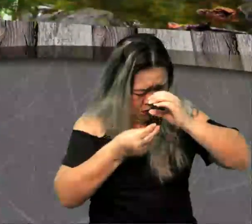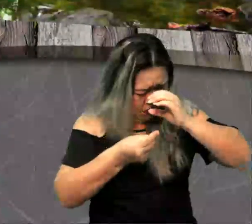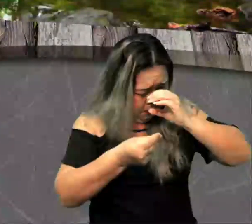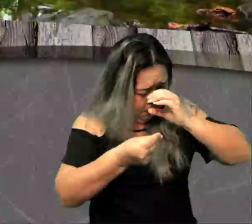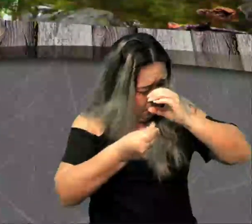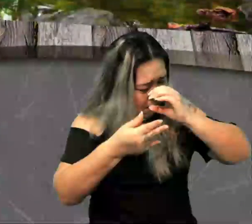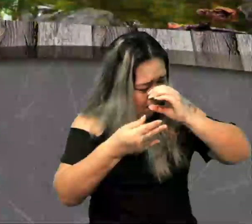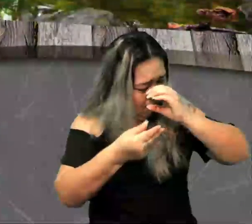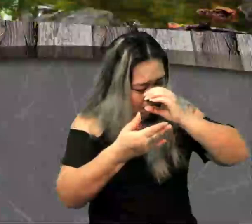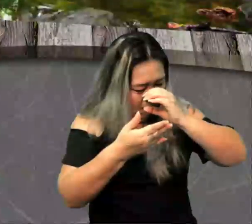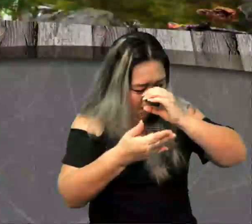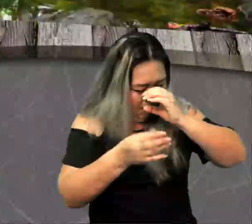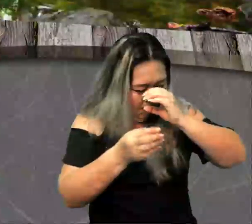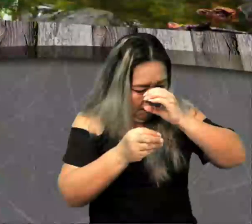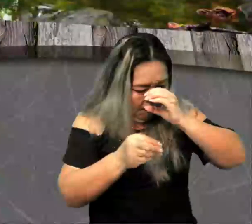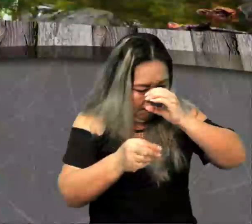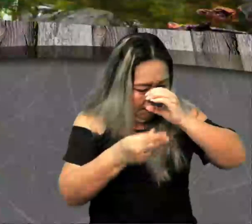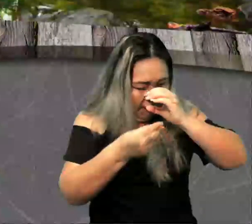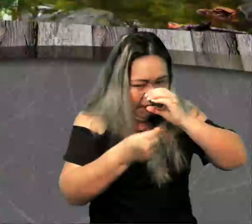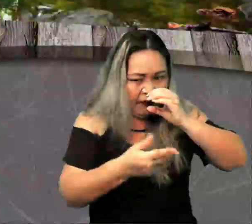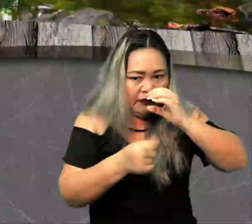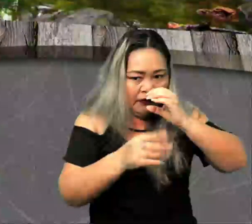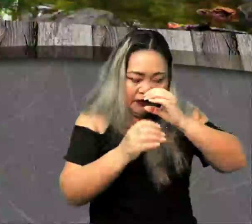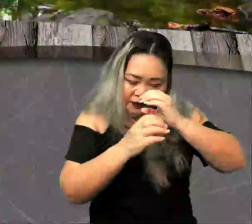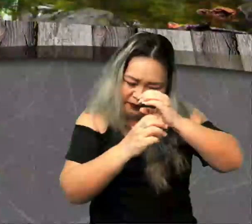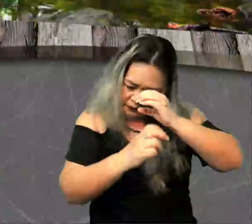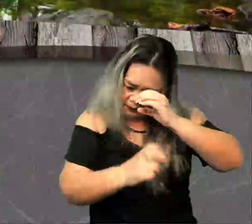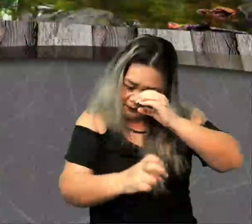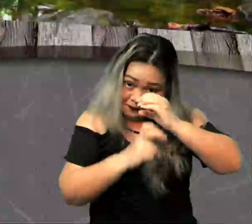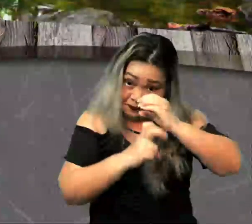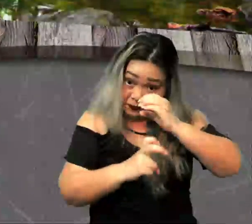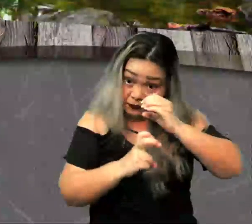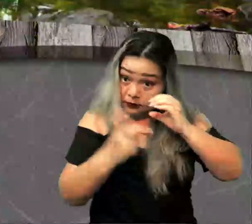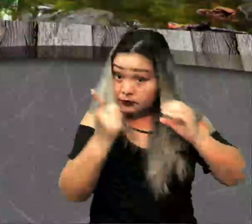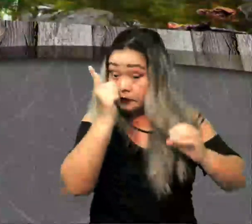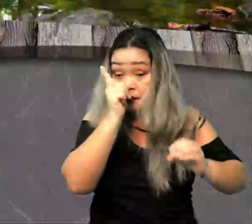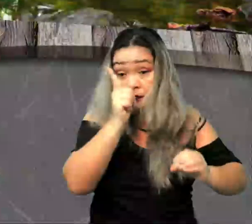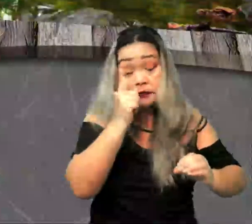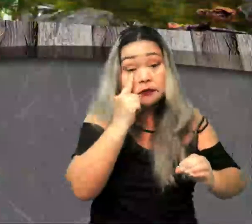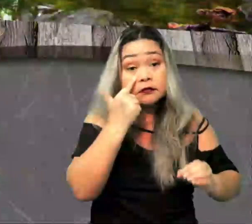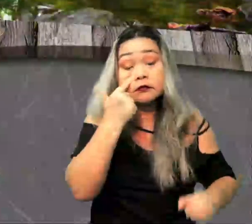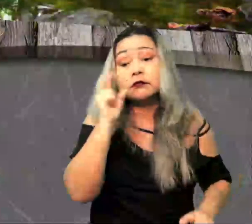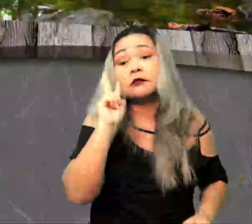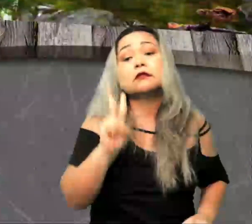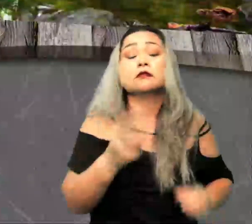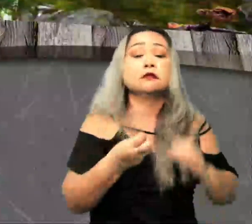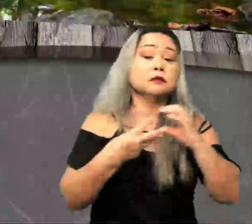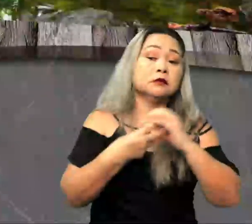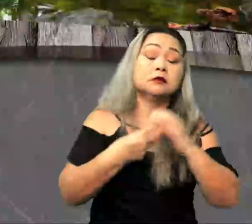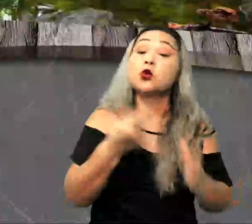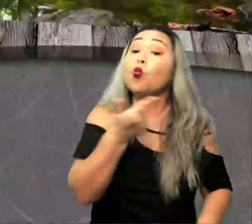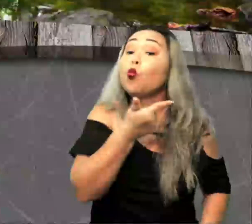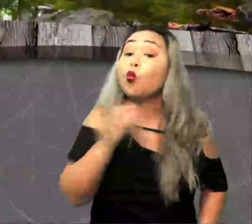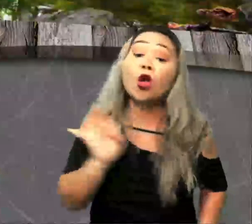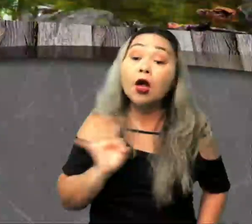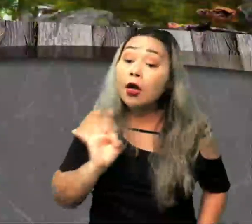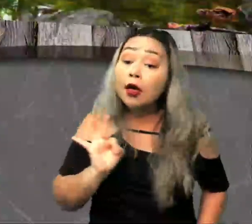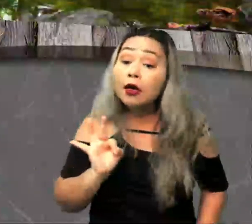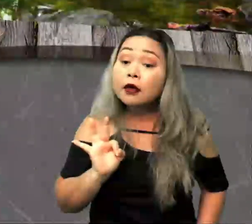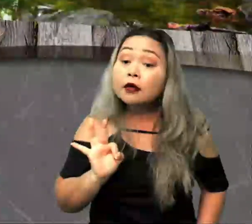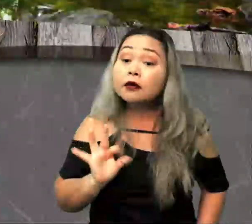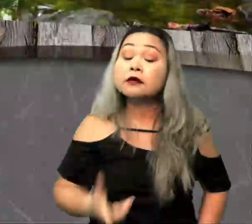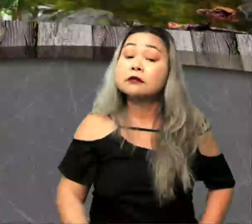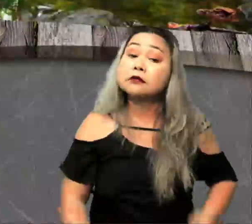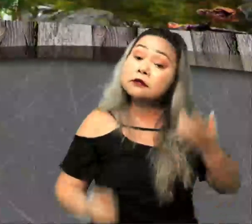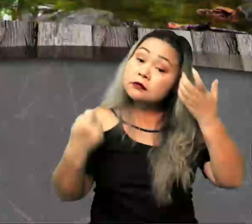mais aguçada, que é a microscopia eletrônica, porque eu não vou conseguir identificar célula, e não tem célula.